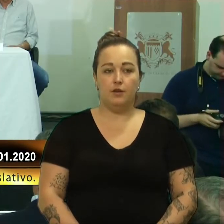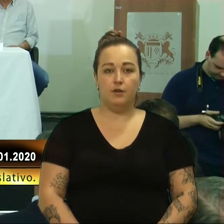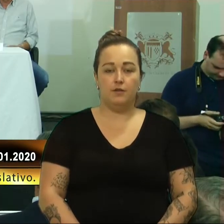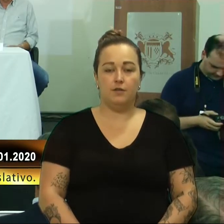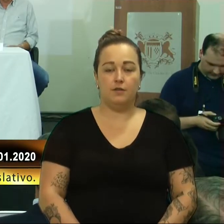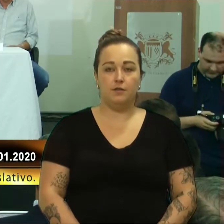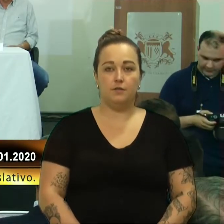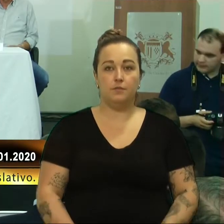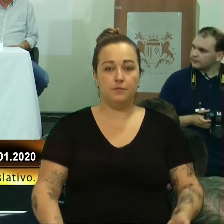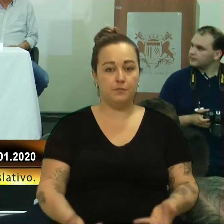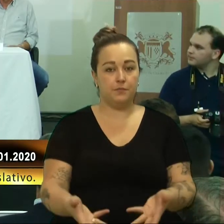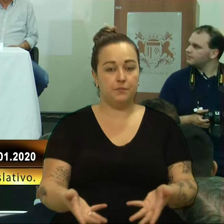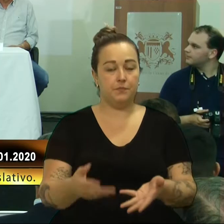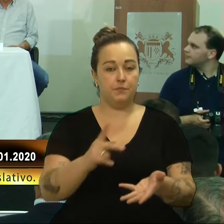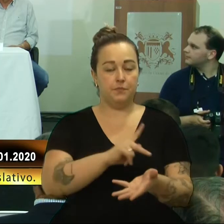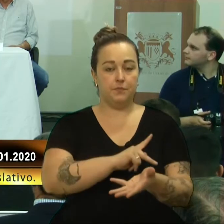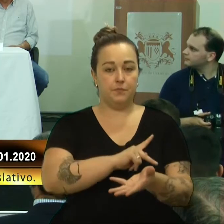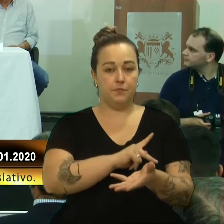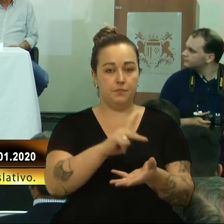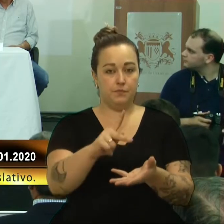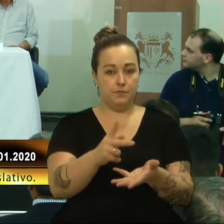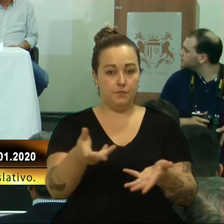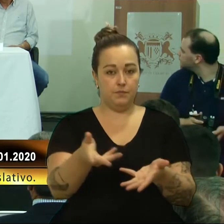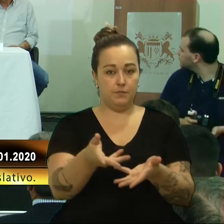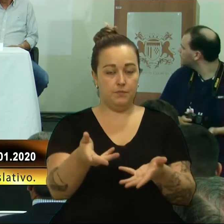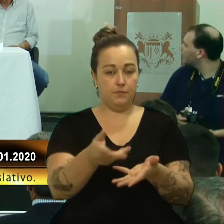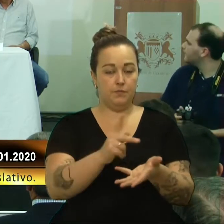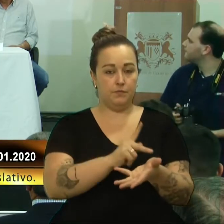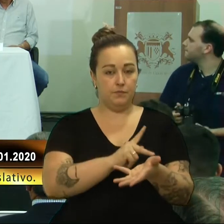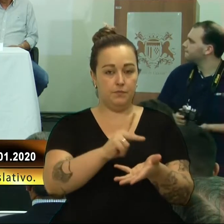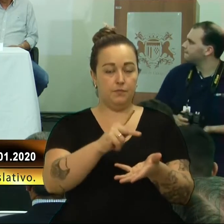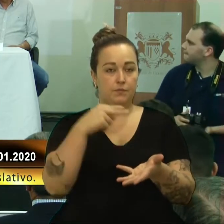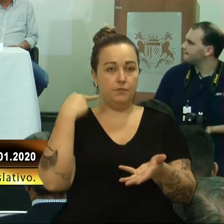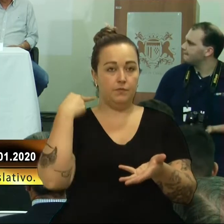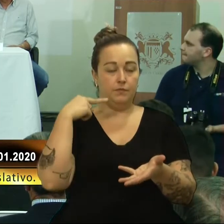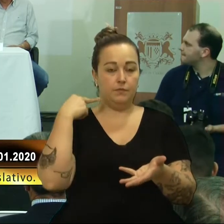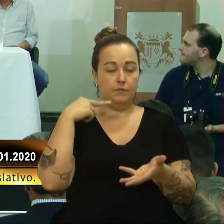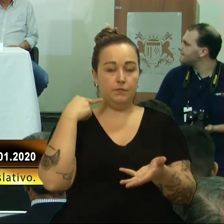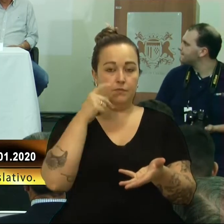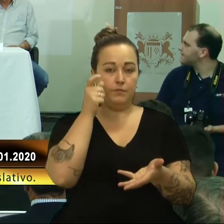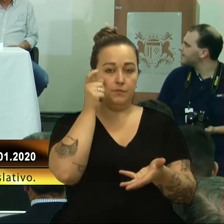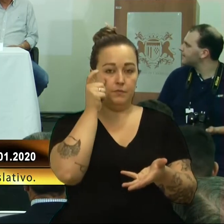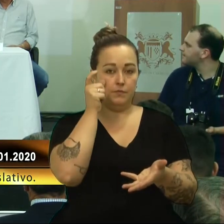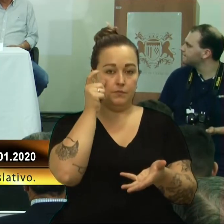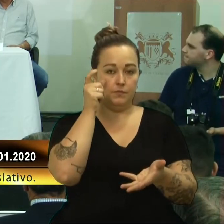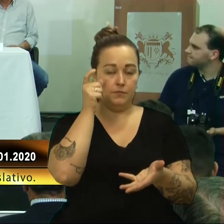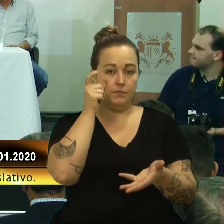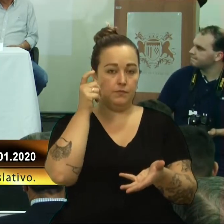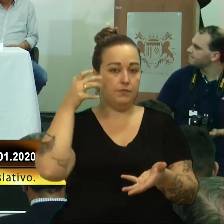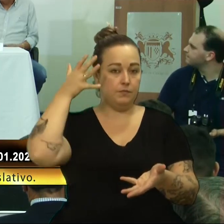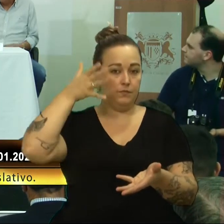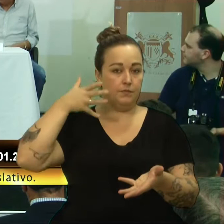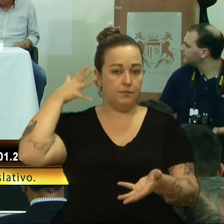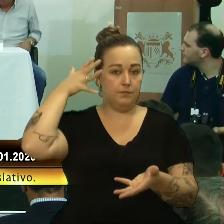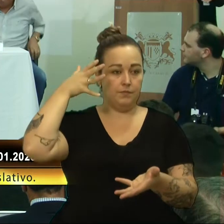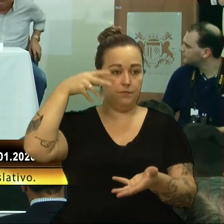Passamos a palavra ao presidente em exercício do Poder Legislativo, o vereador Paulo Périco, para sua saudação.